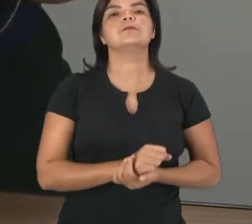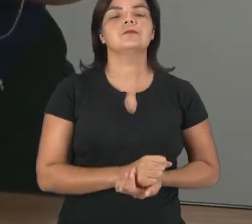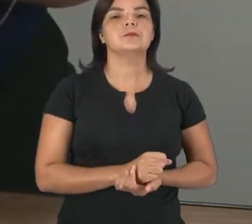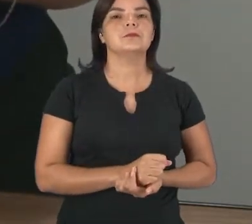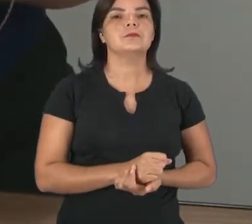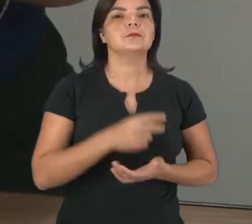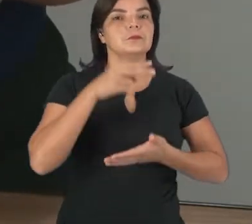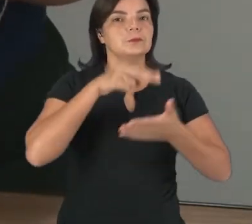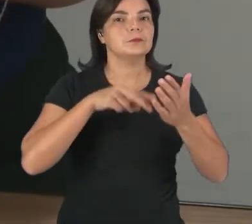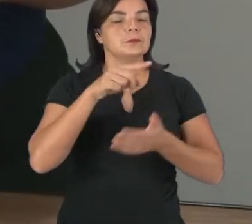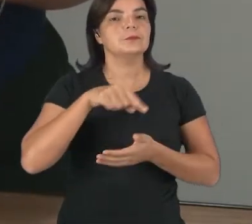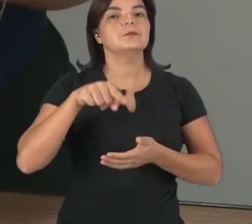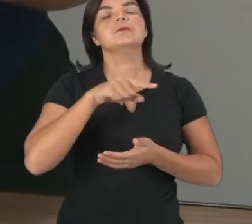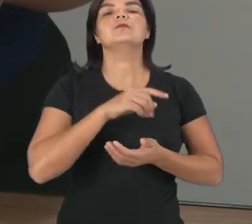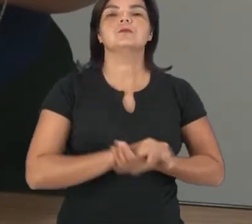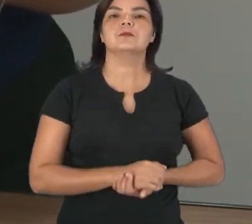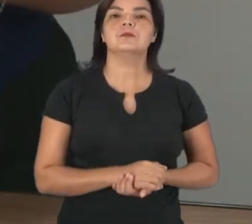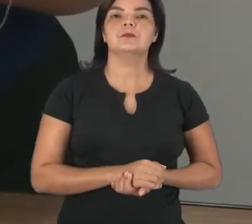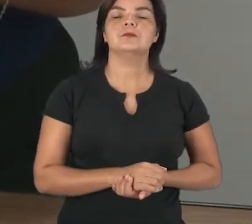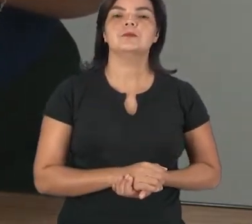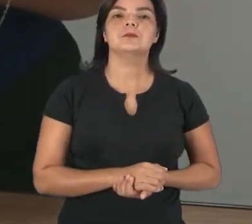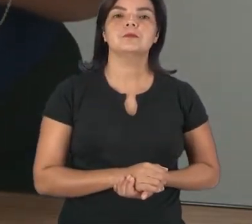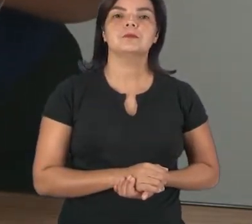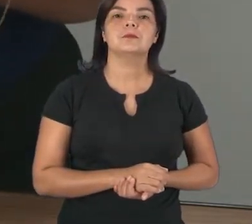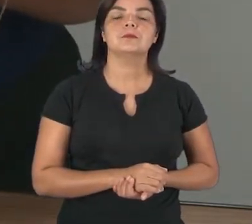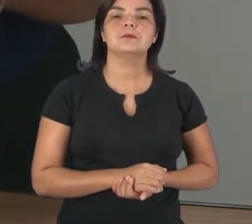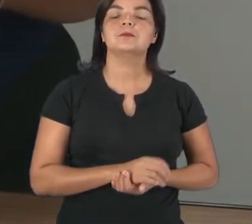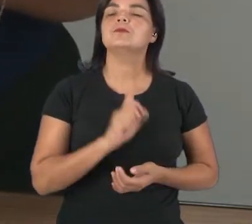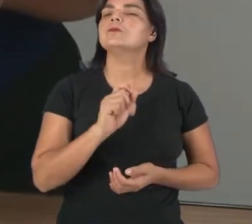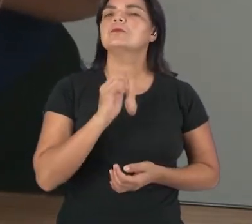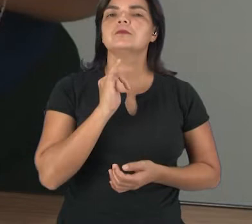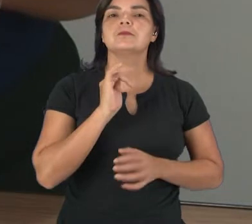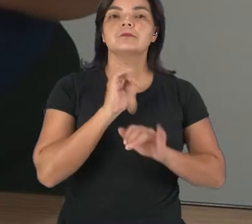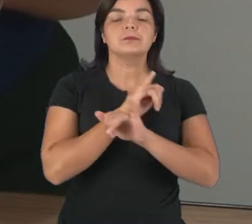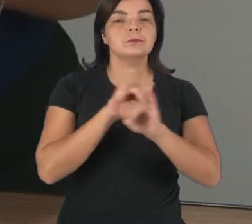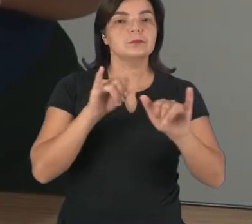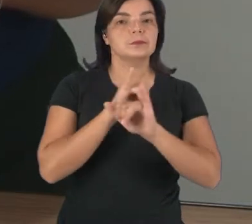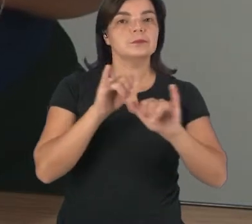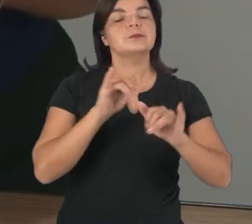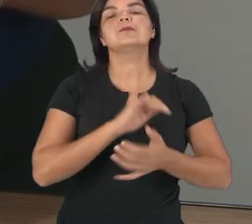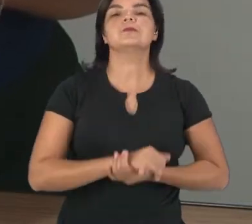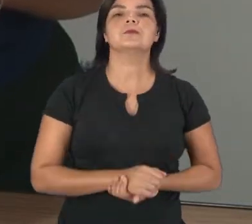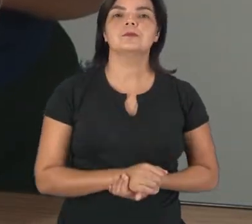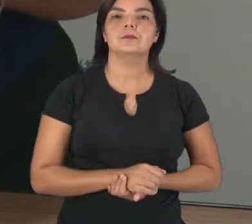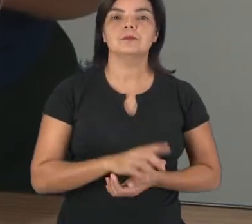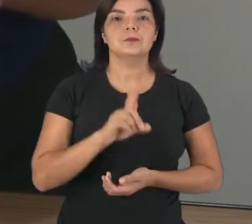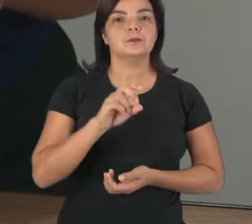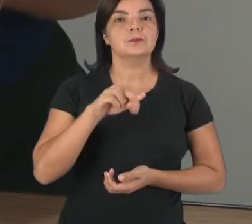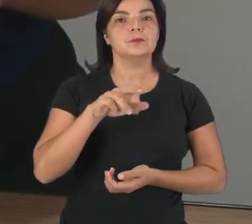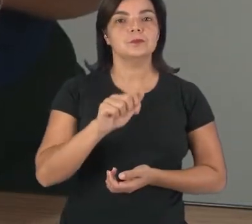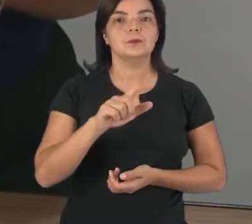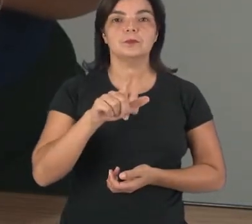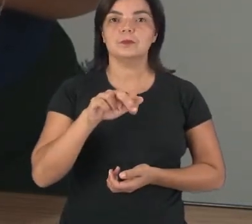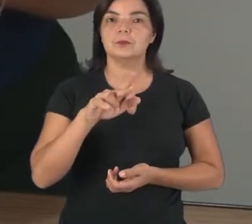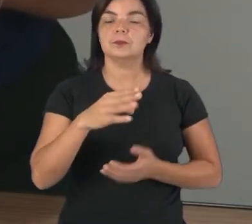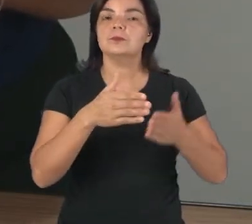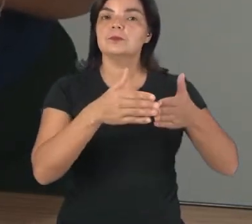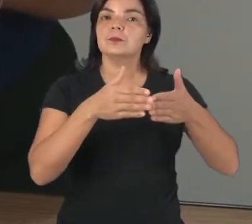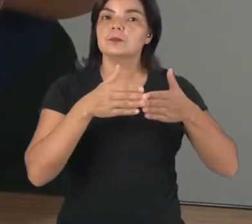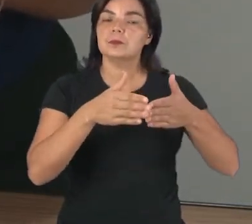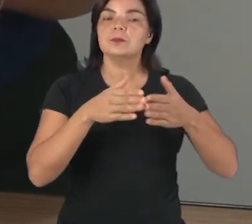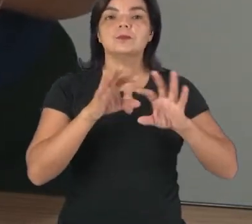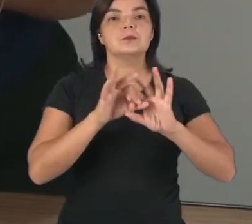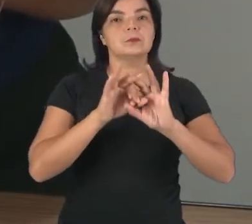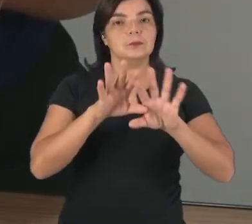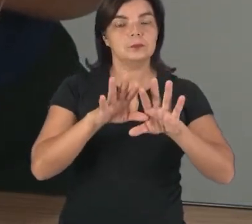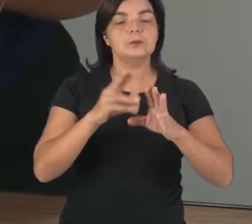eu vou ler para vocês. O que está informando este bilhete? Dona Lúcia, por favor,